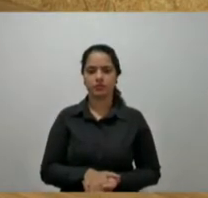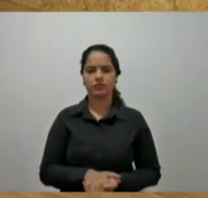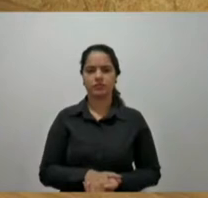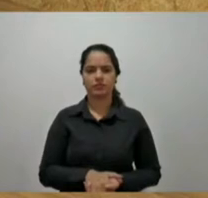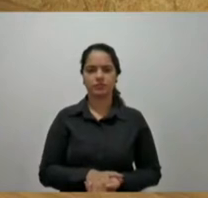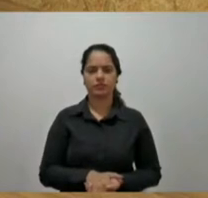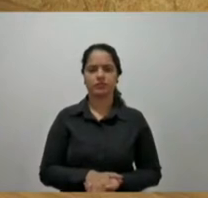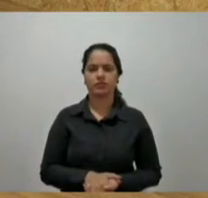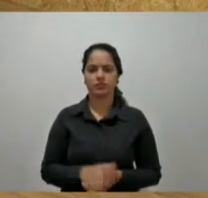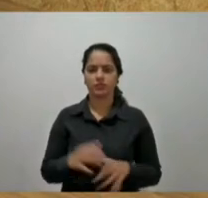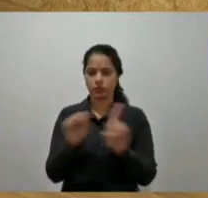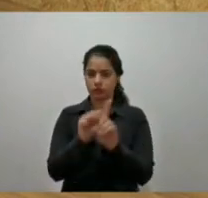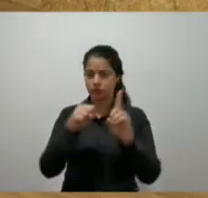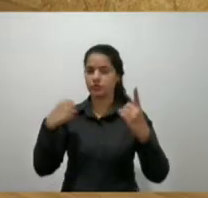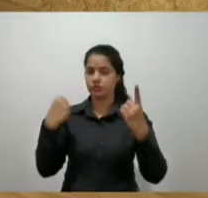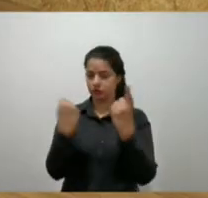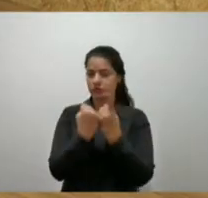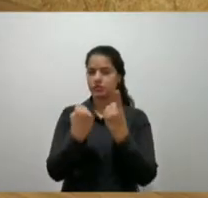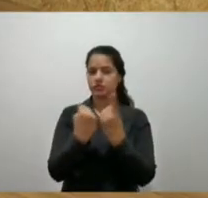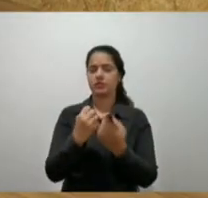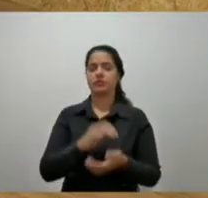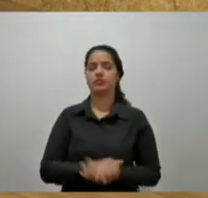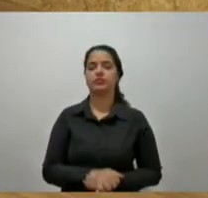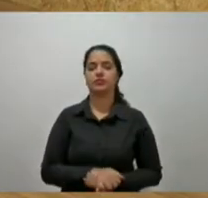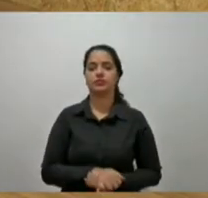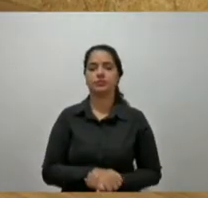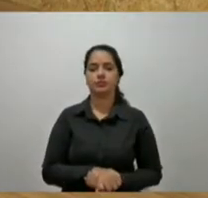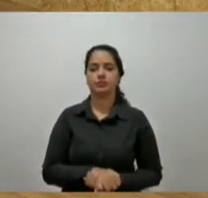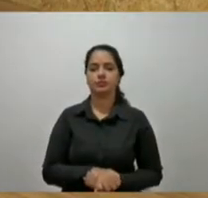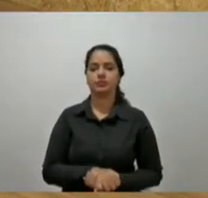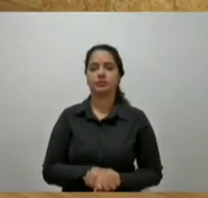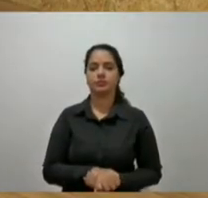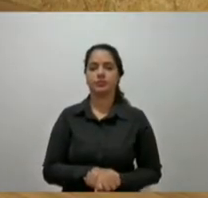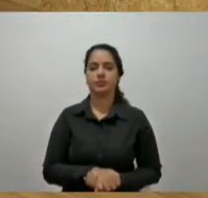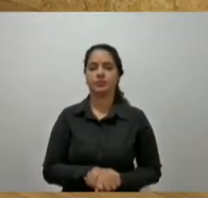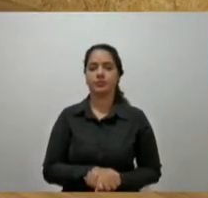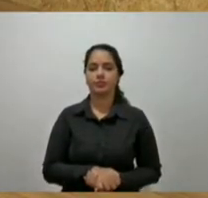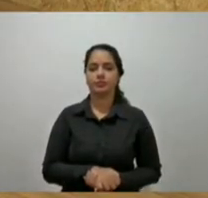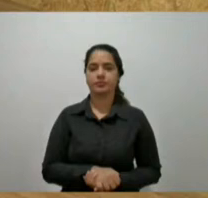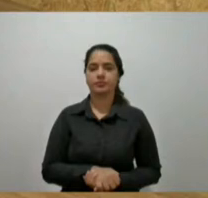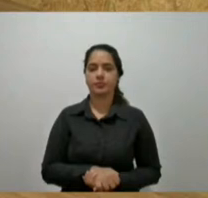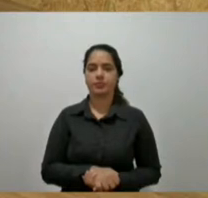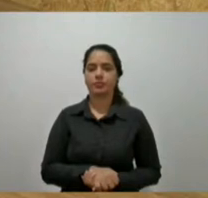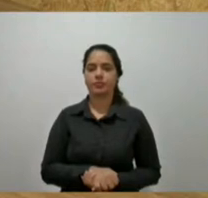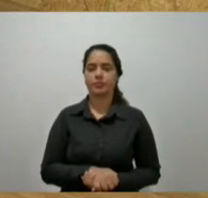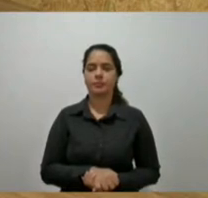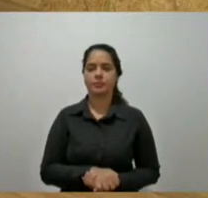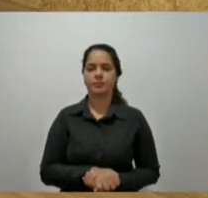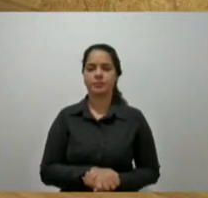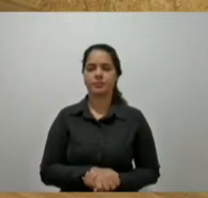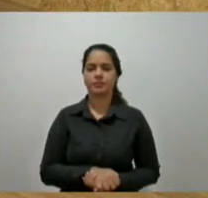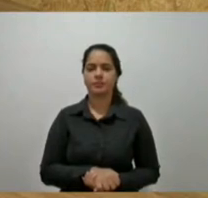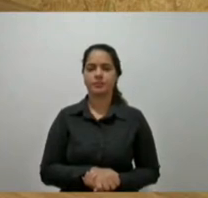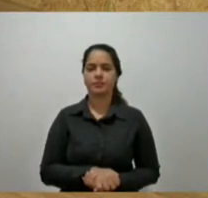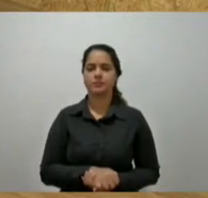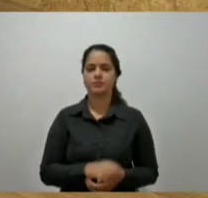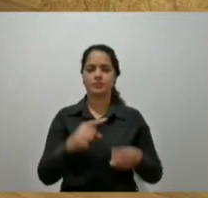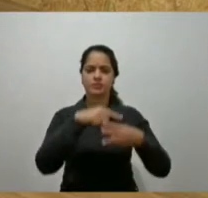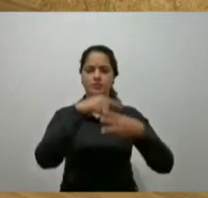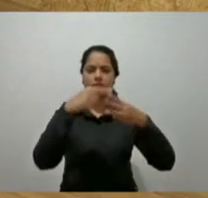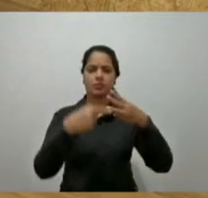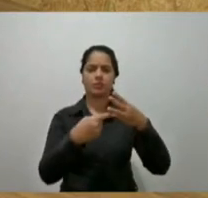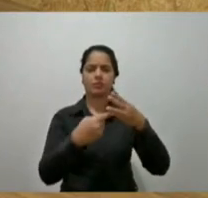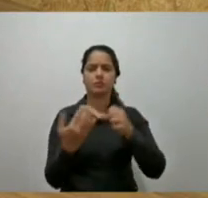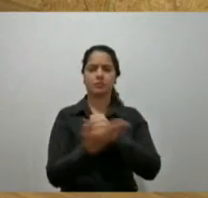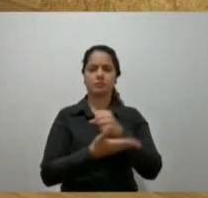focar no S do nosso painel, eu acho que existem três eixos de coisas que o